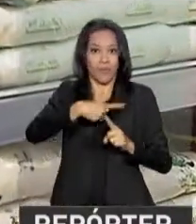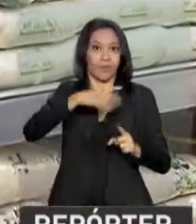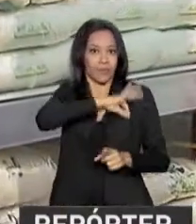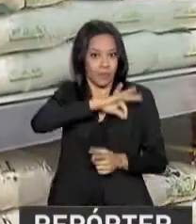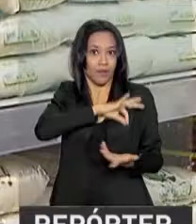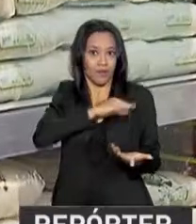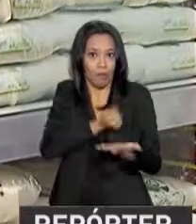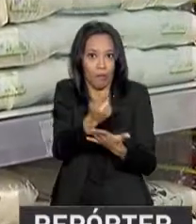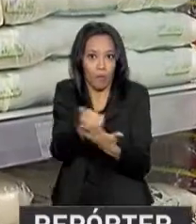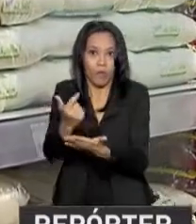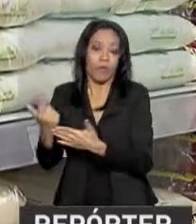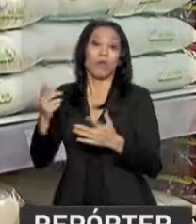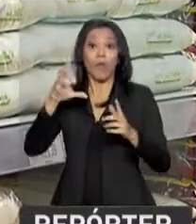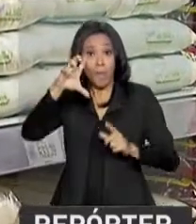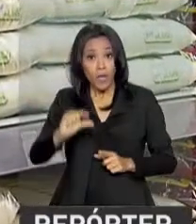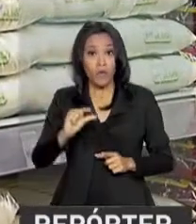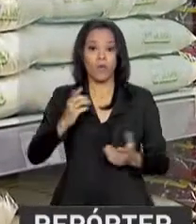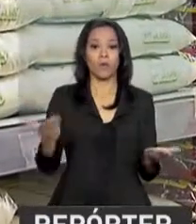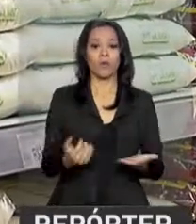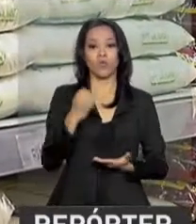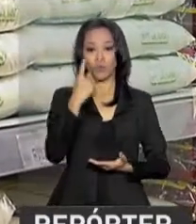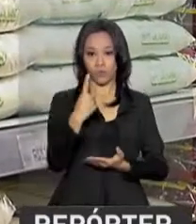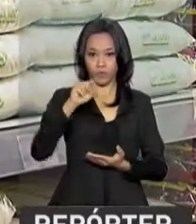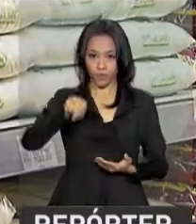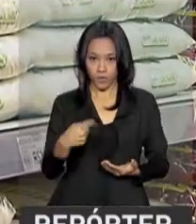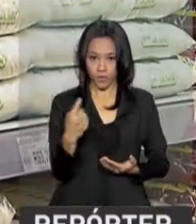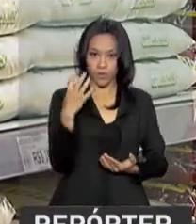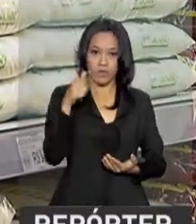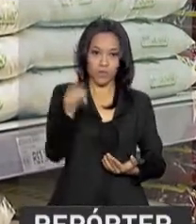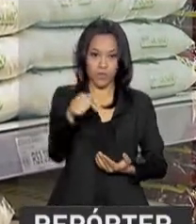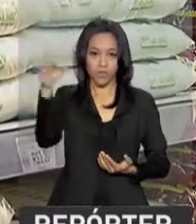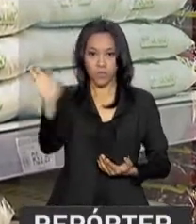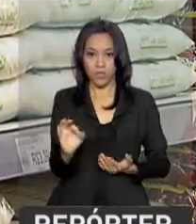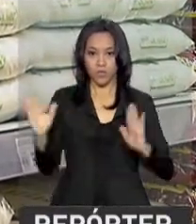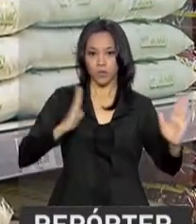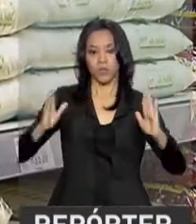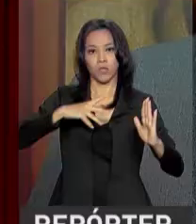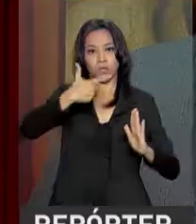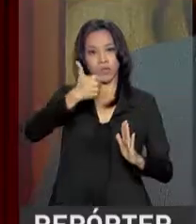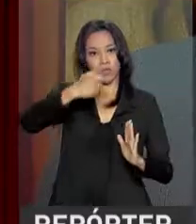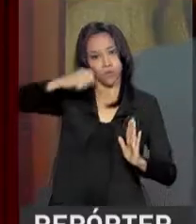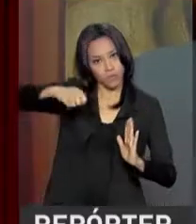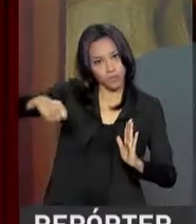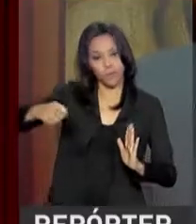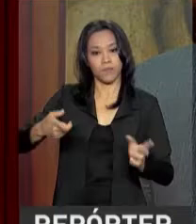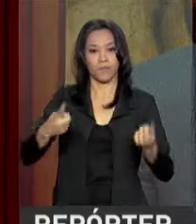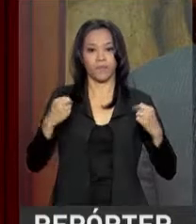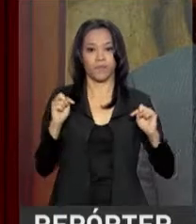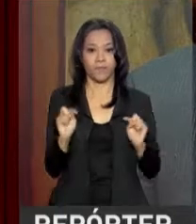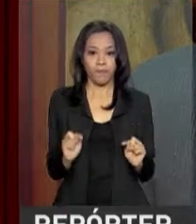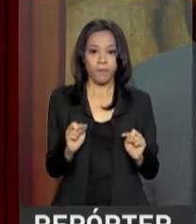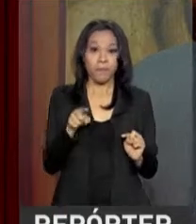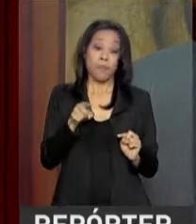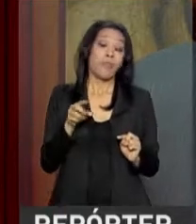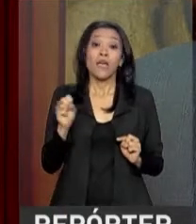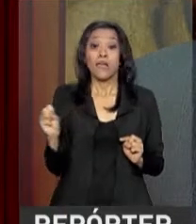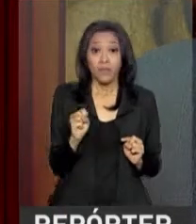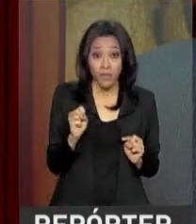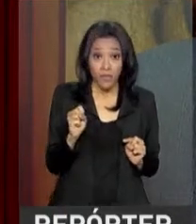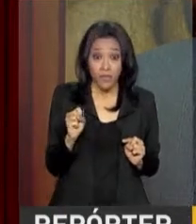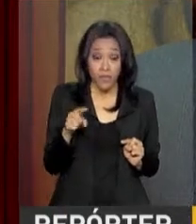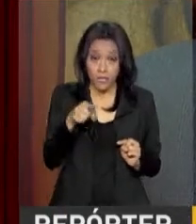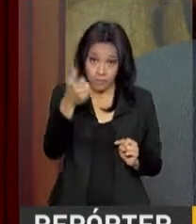E hoje está em cerca de 1,7% no acumulado de 12 meses. Inflação baixa significa que uma